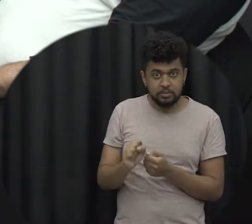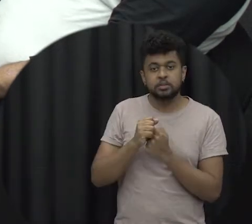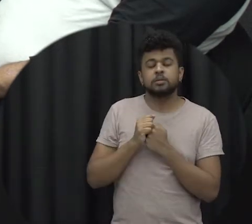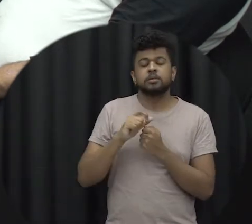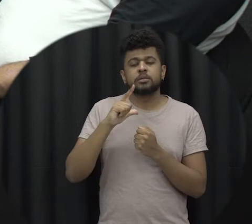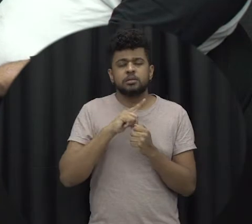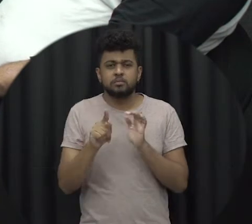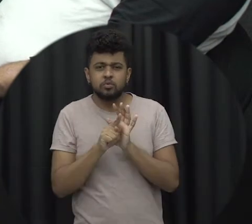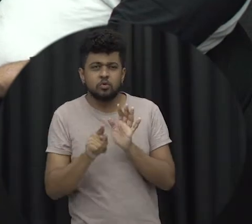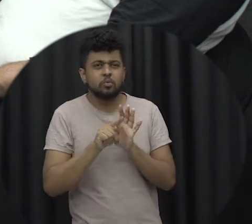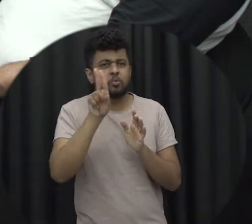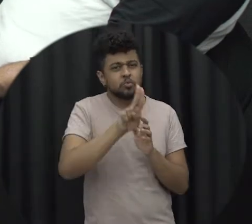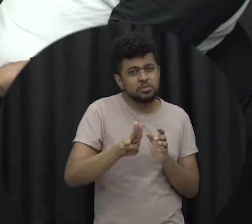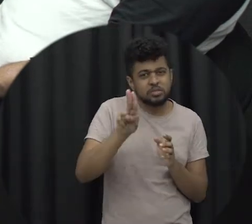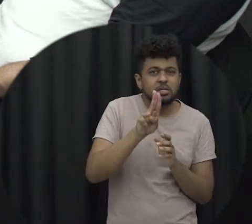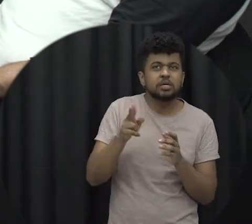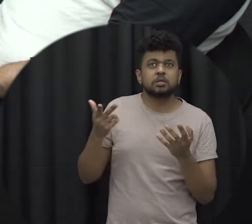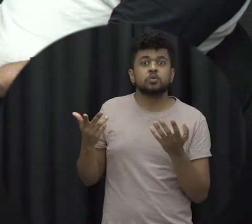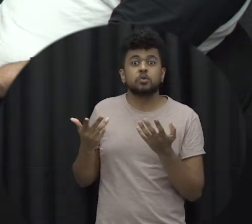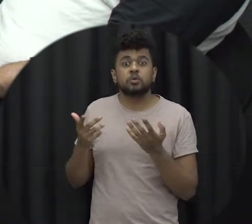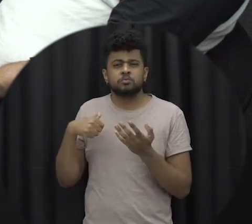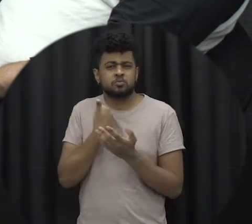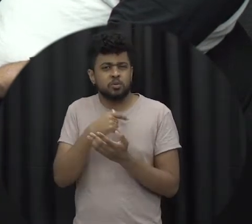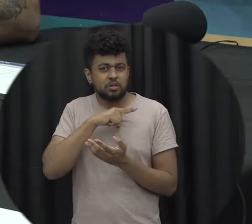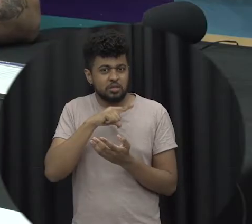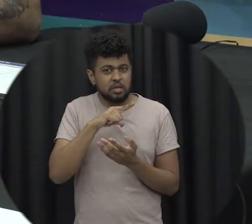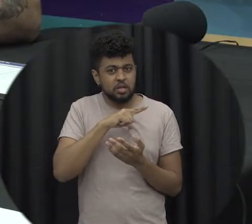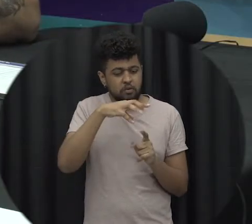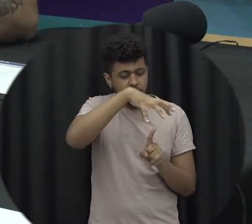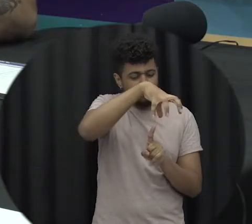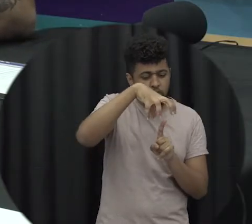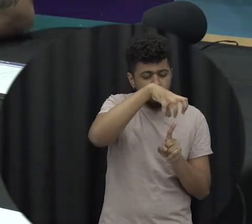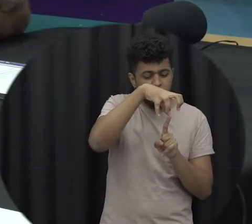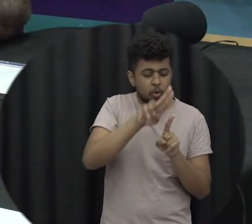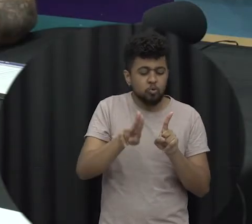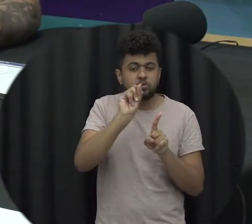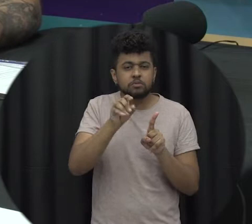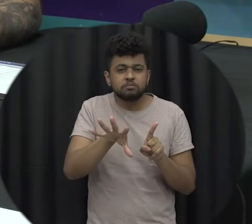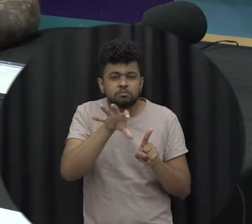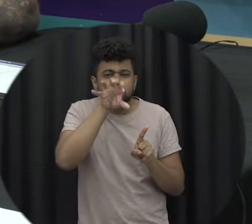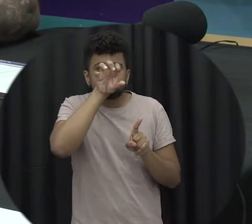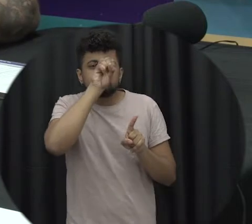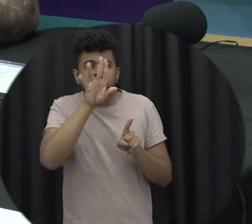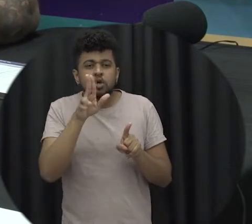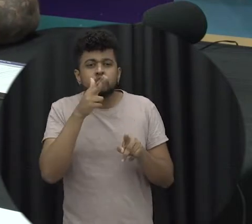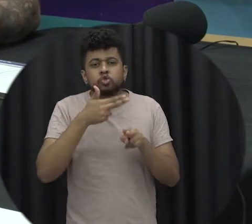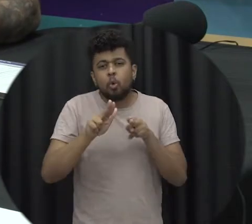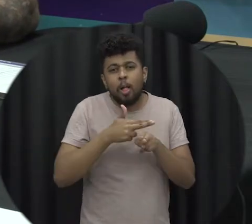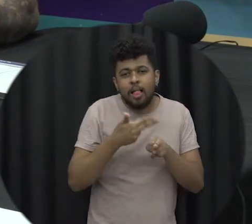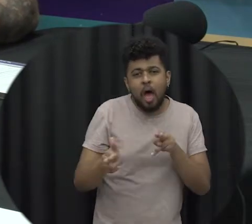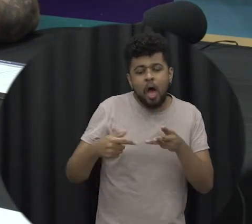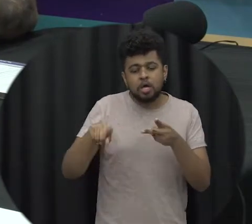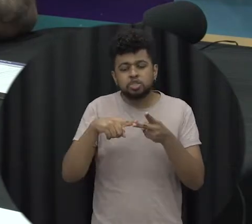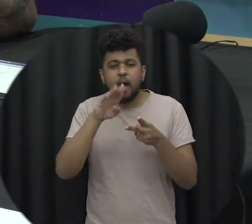do vinho, aquela história lá, a gente tem fungo que produz aroma de chocolate, de baunilha, de